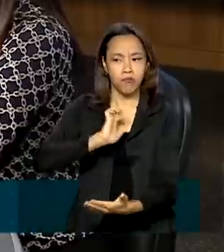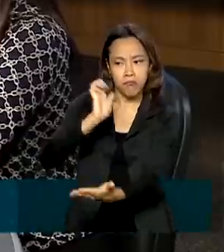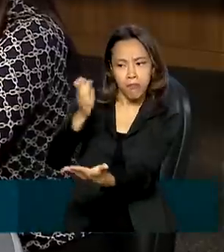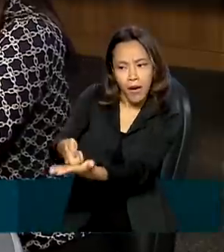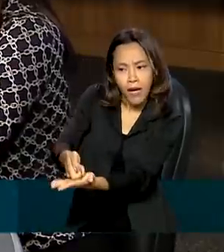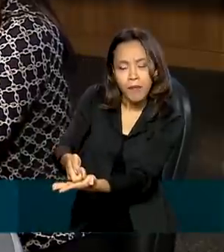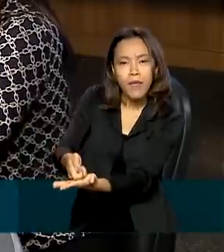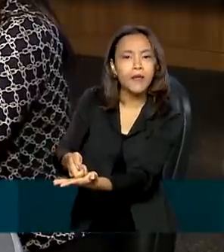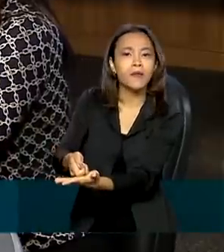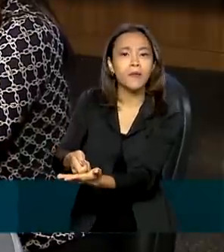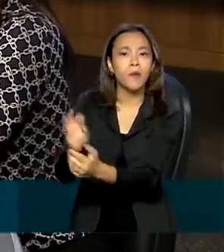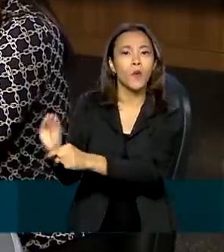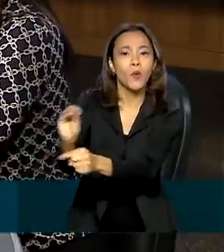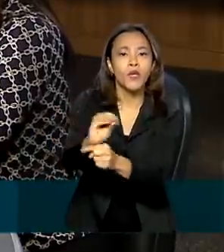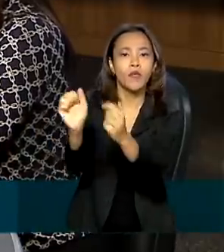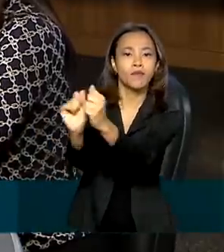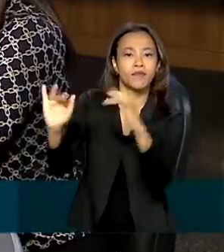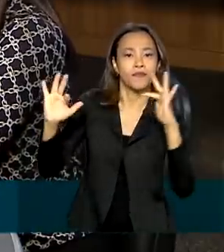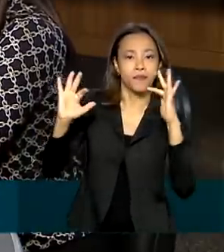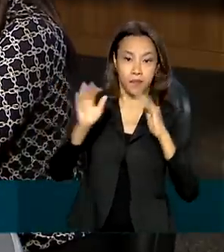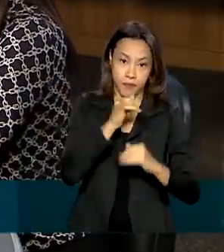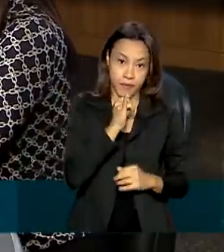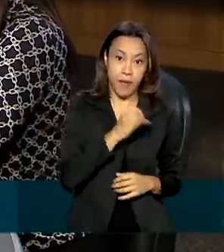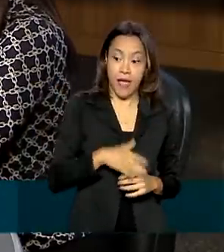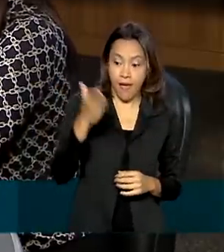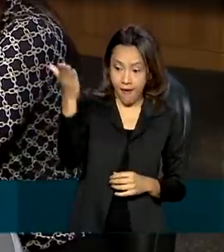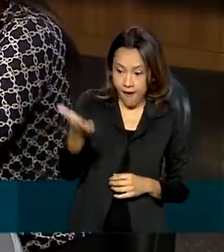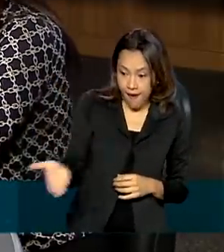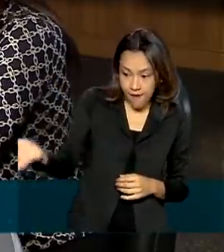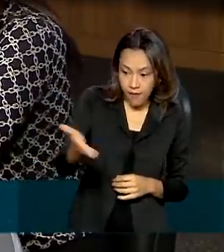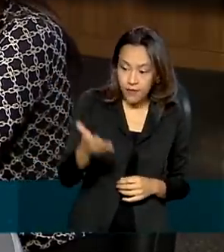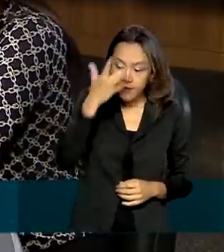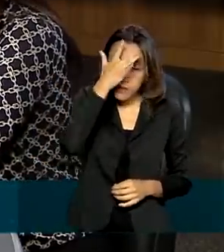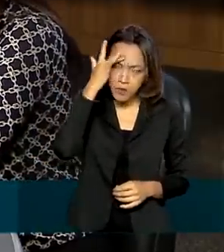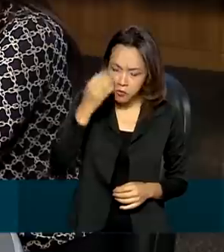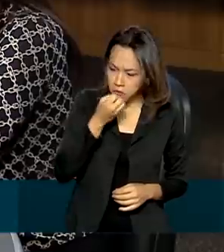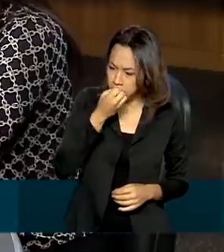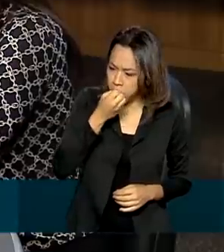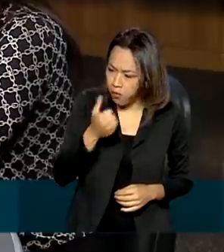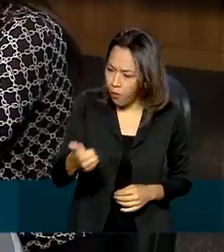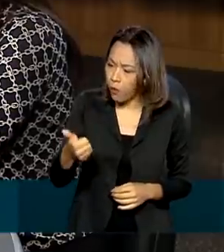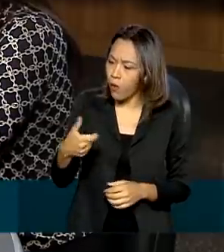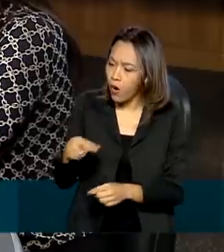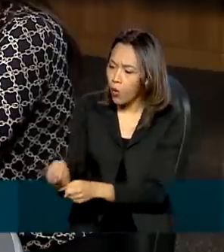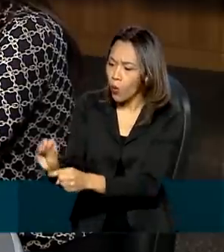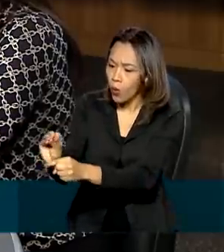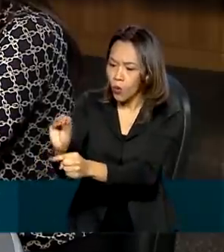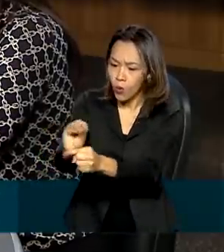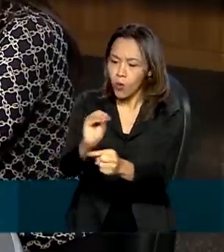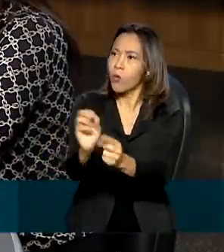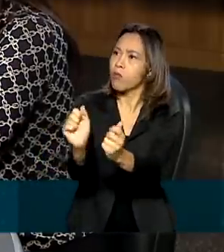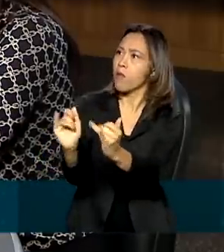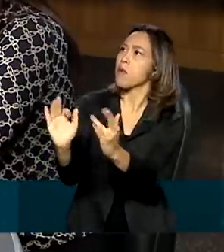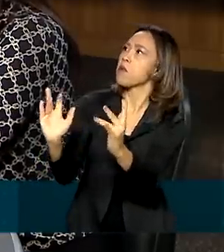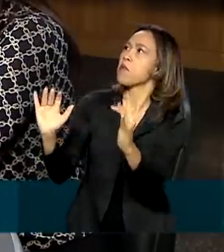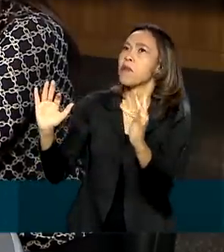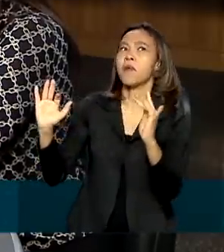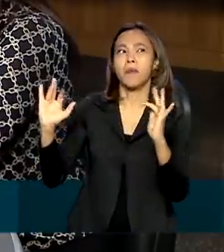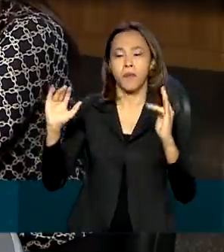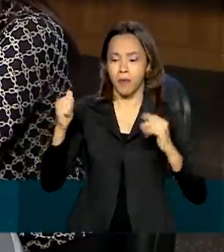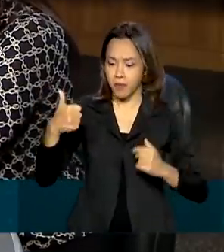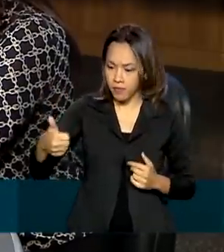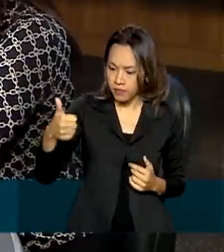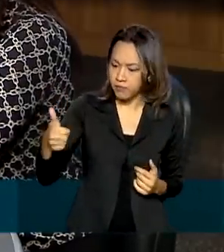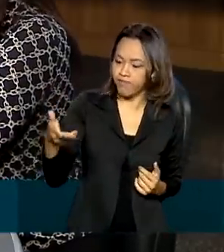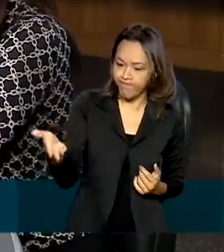você remunerar aquelas pessoas, aquelas boas práticas que contribuem para um melhor meio ambiente, que